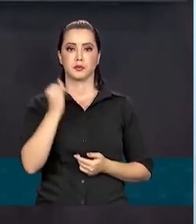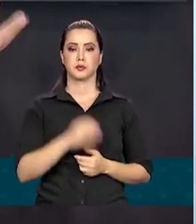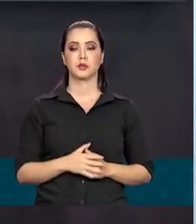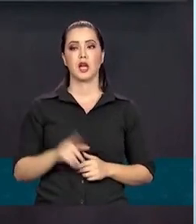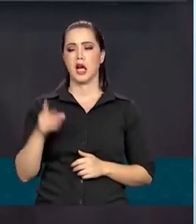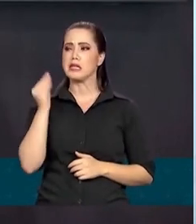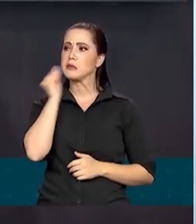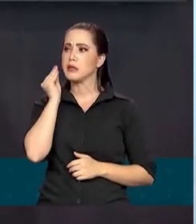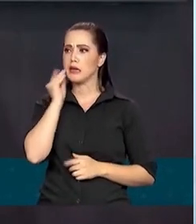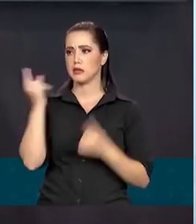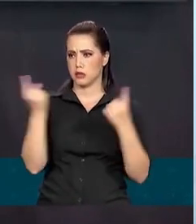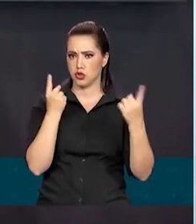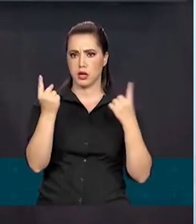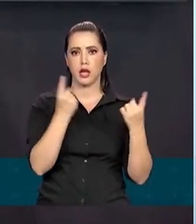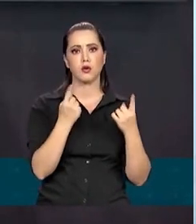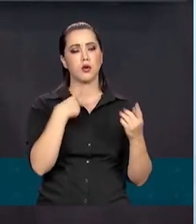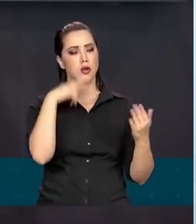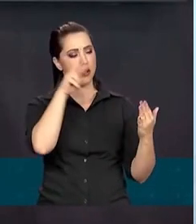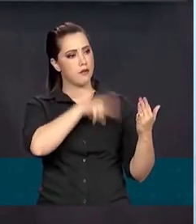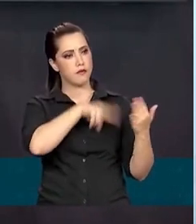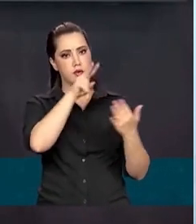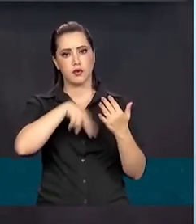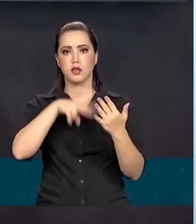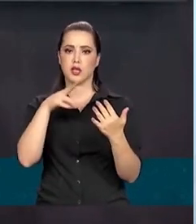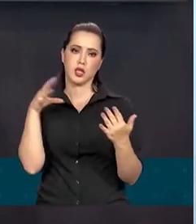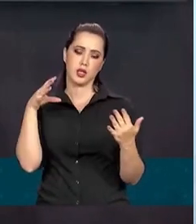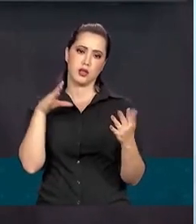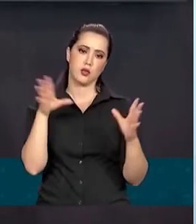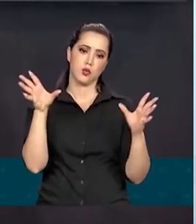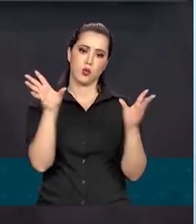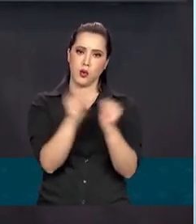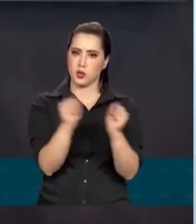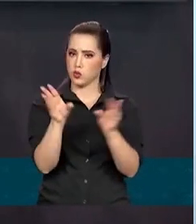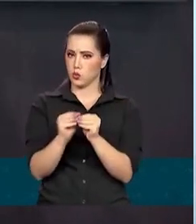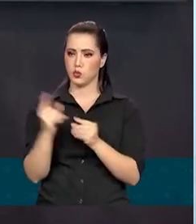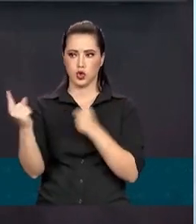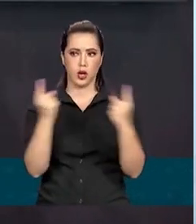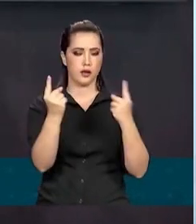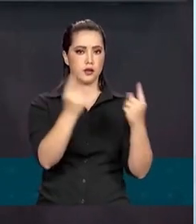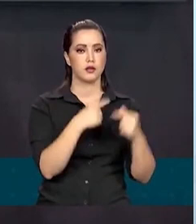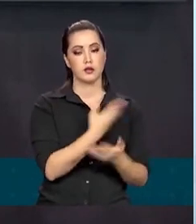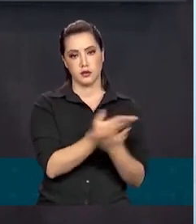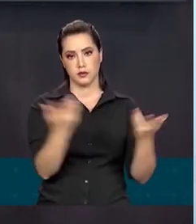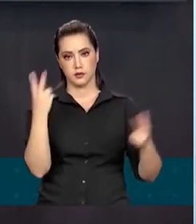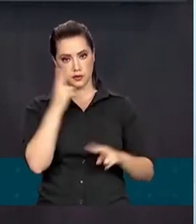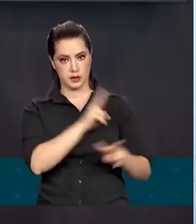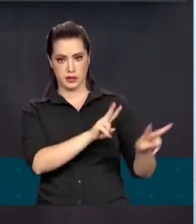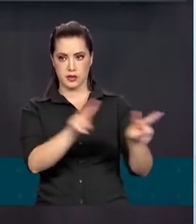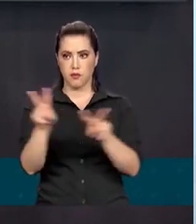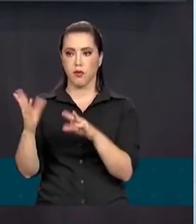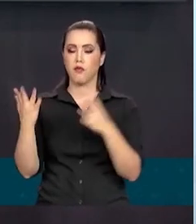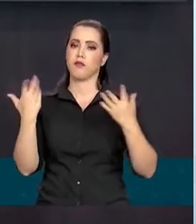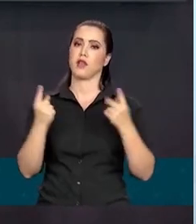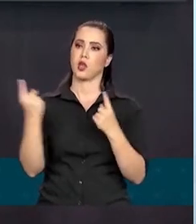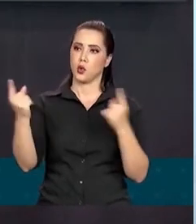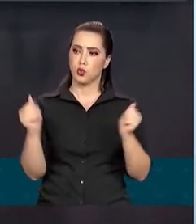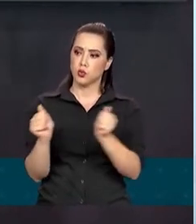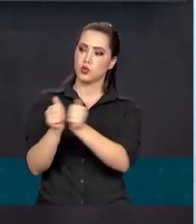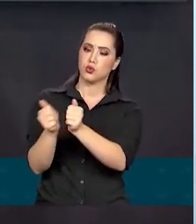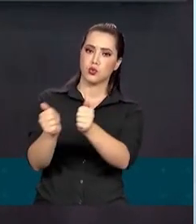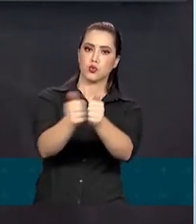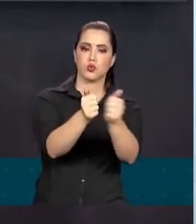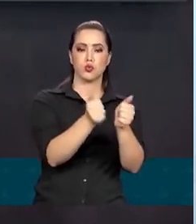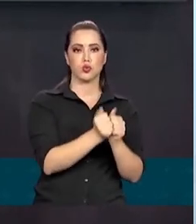importante. A experiência de cada um, e eu vou ler o currículo, mini currículo de cada um, vocês vão ver que um complementa o outro. Então,